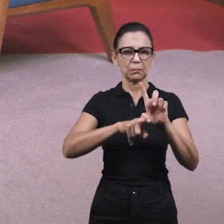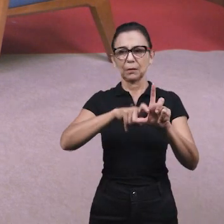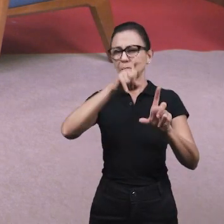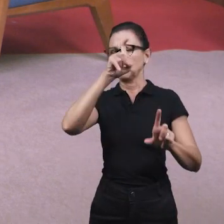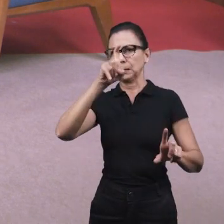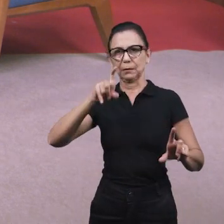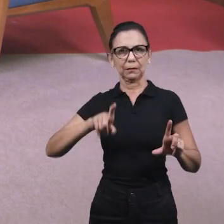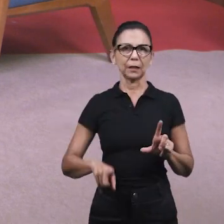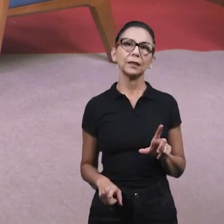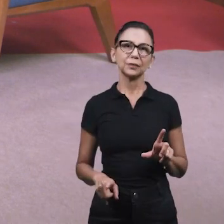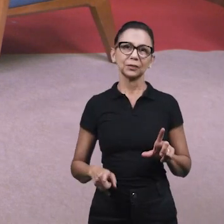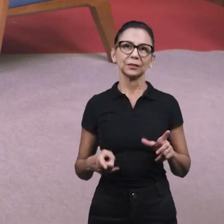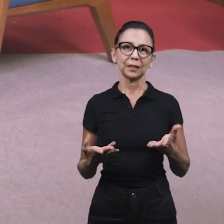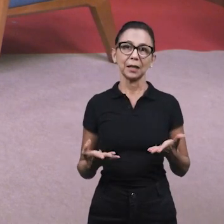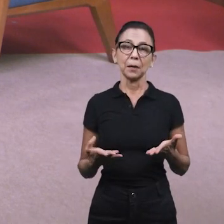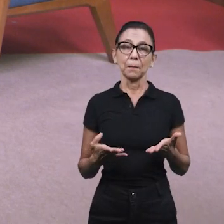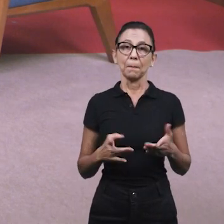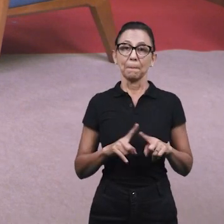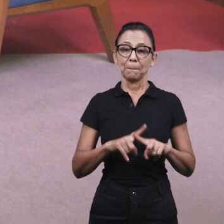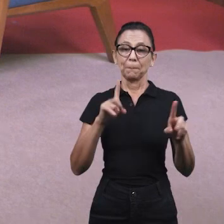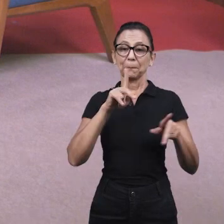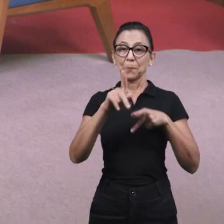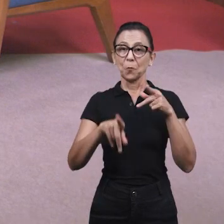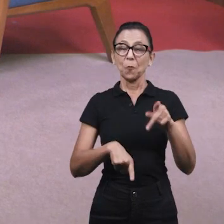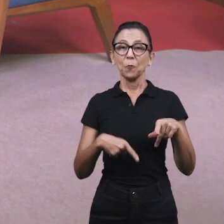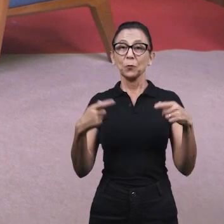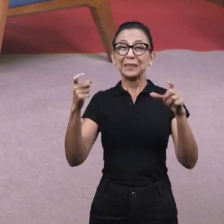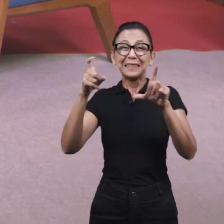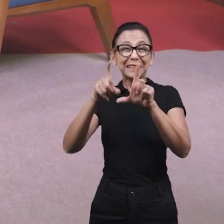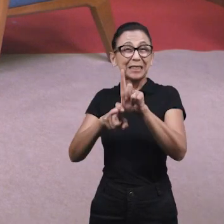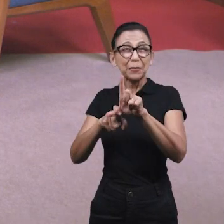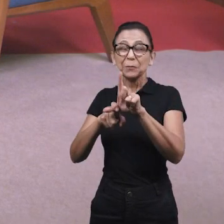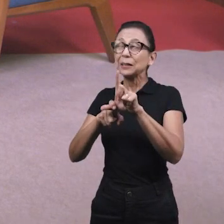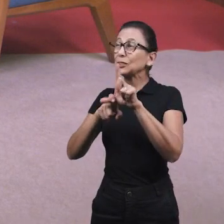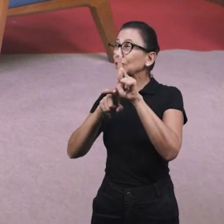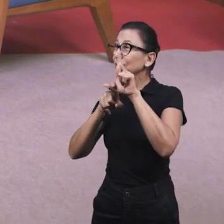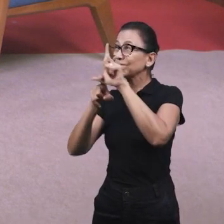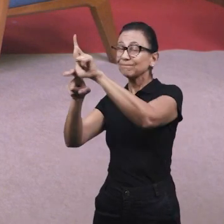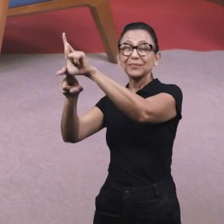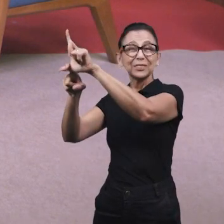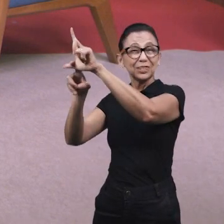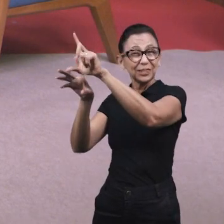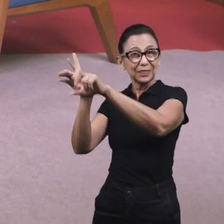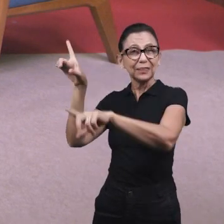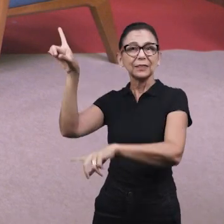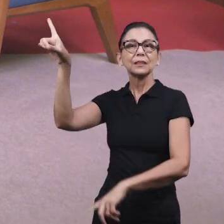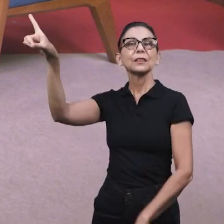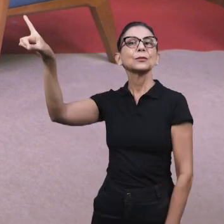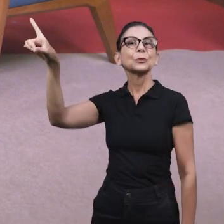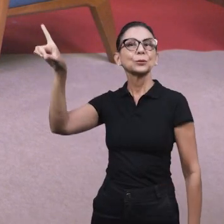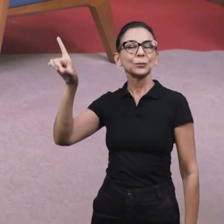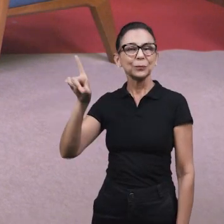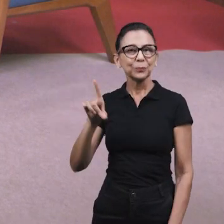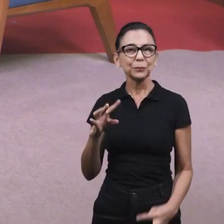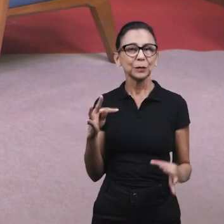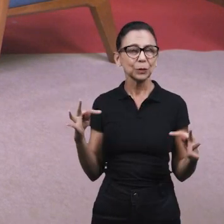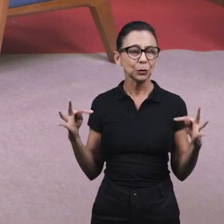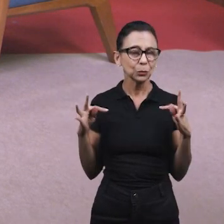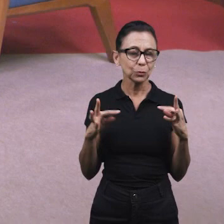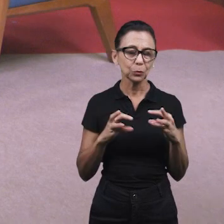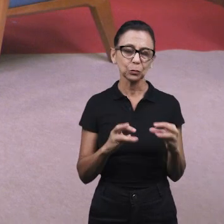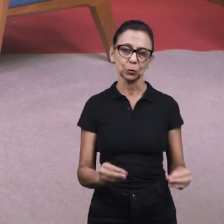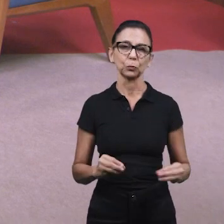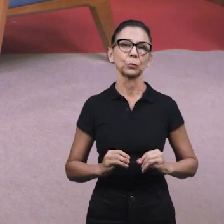estava dando lições, porque na verdade o deserto, né, Sérgio? Eu costumo dizer que foi a escola da fé.